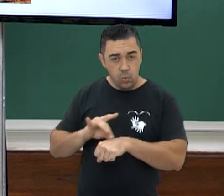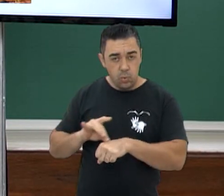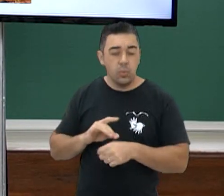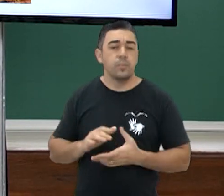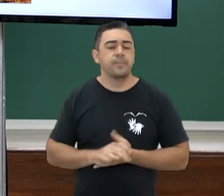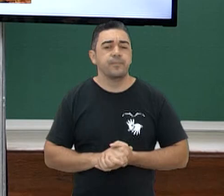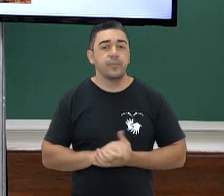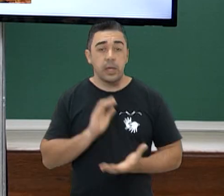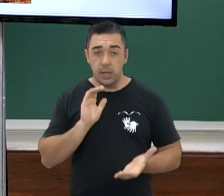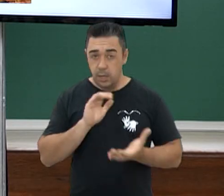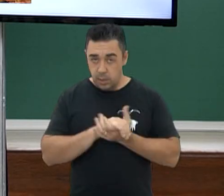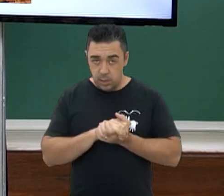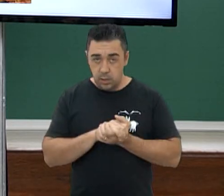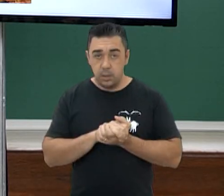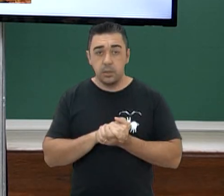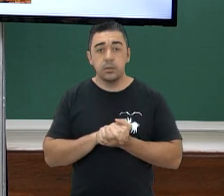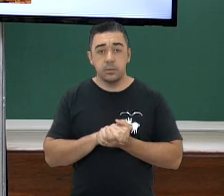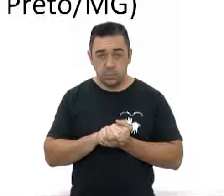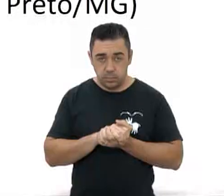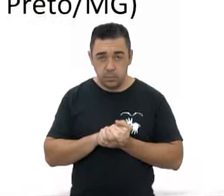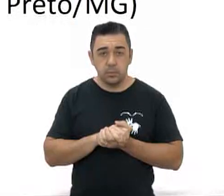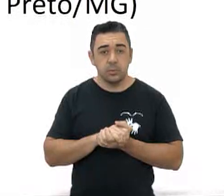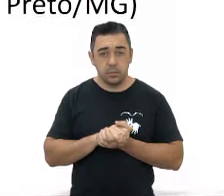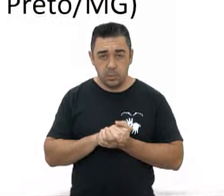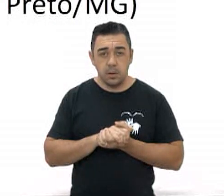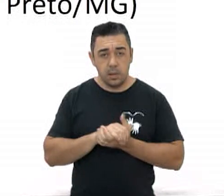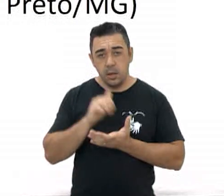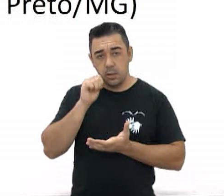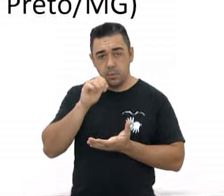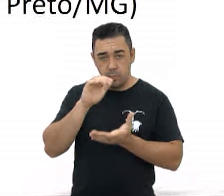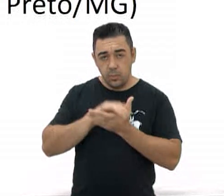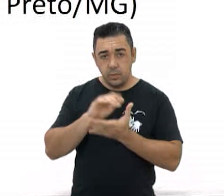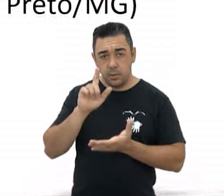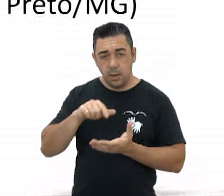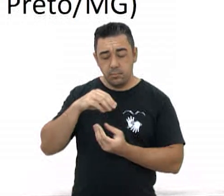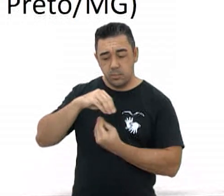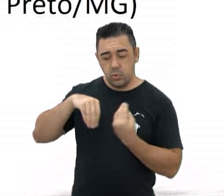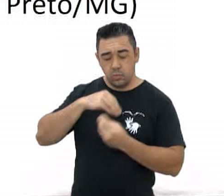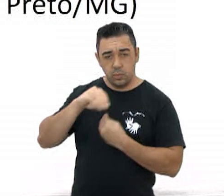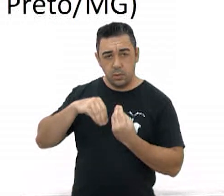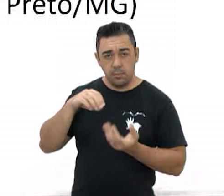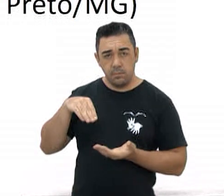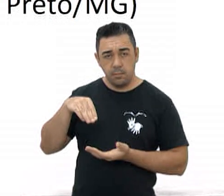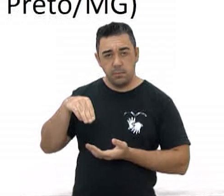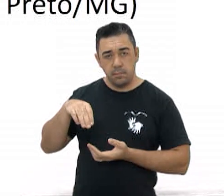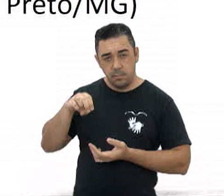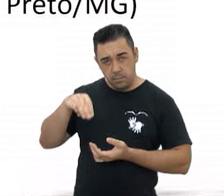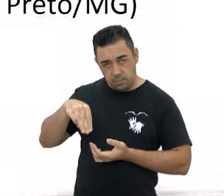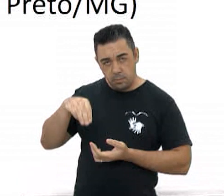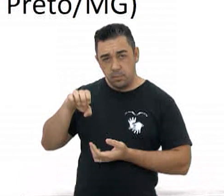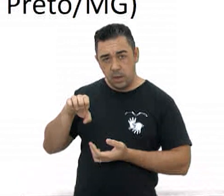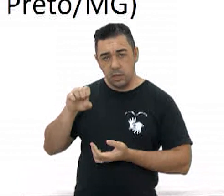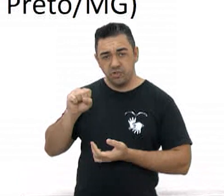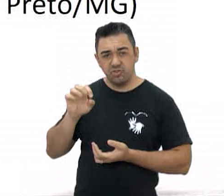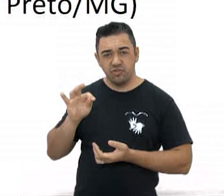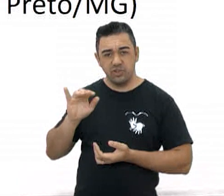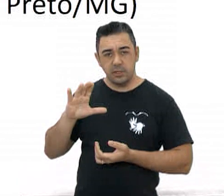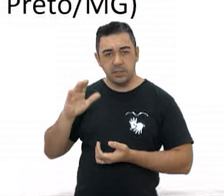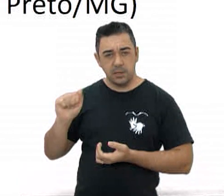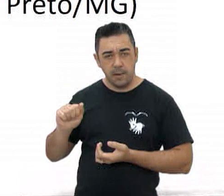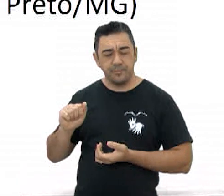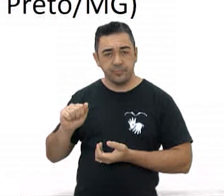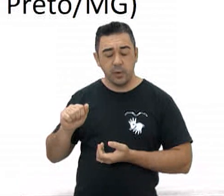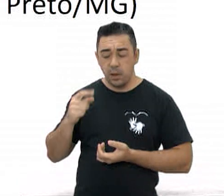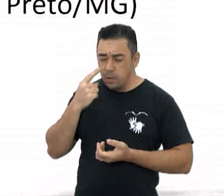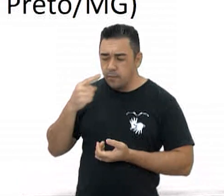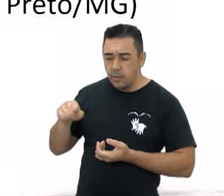Ele casou com a esposa dele é mestiça e ele usou os filhos dele, os 4 filhos que ele teve como modelo